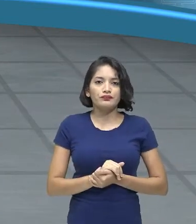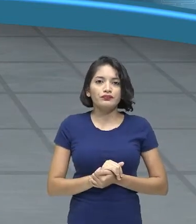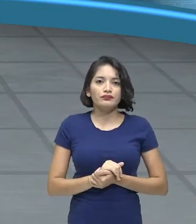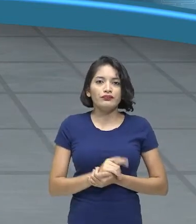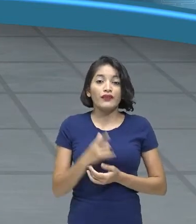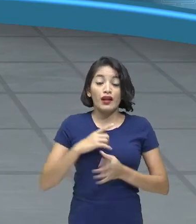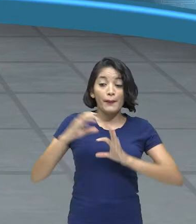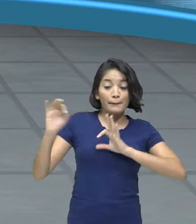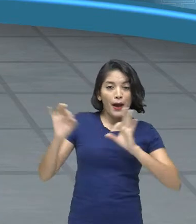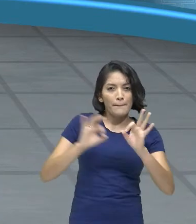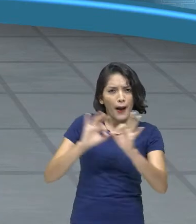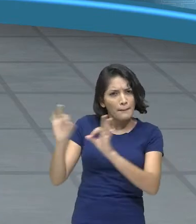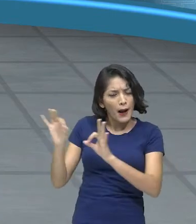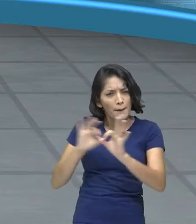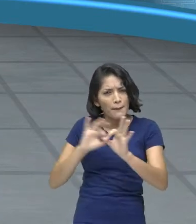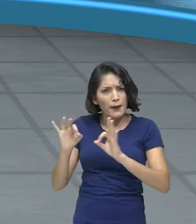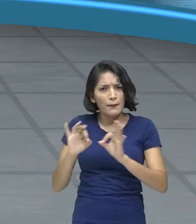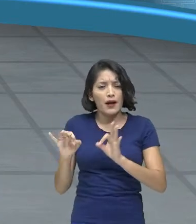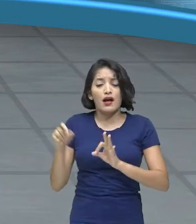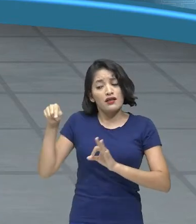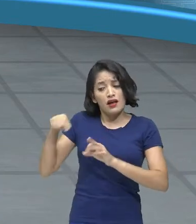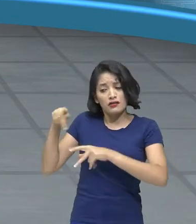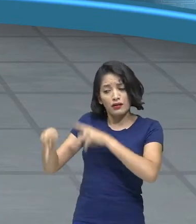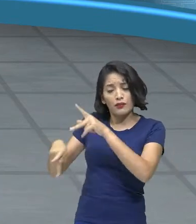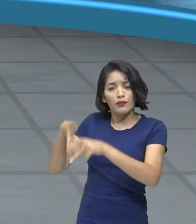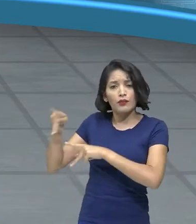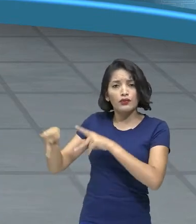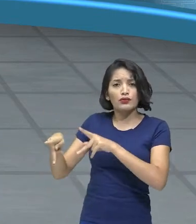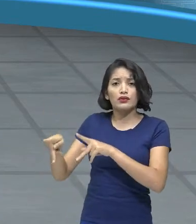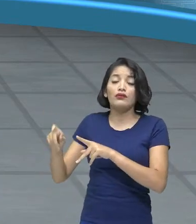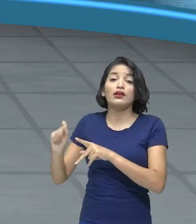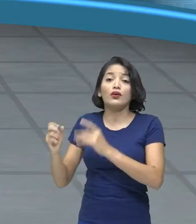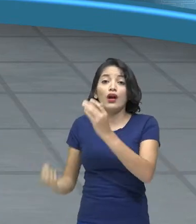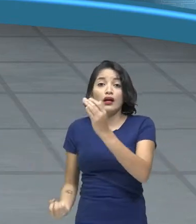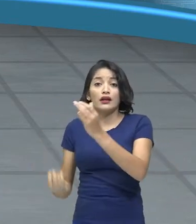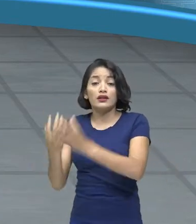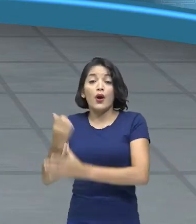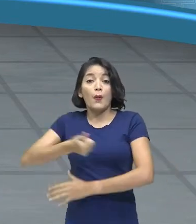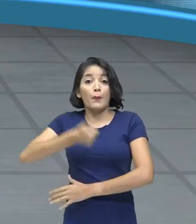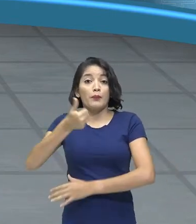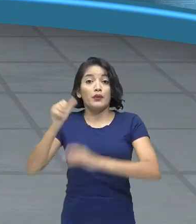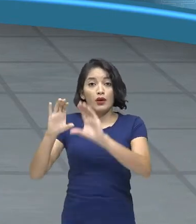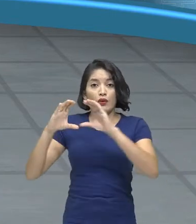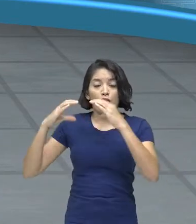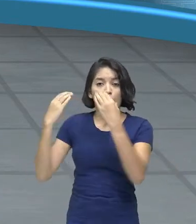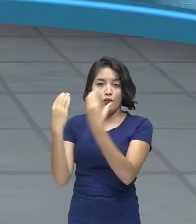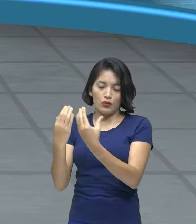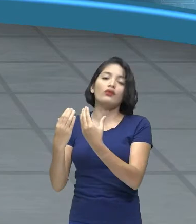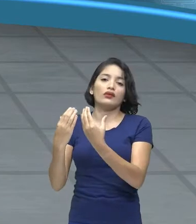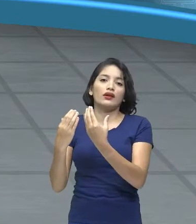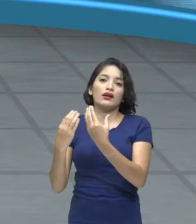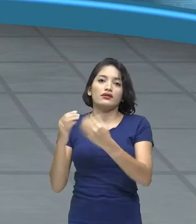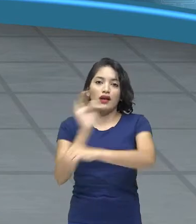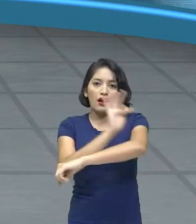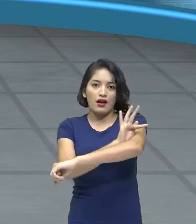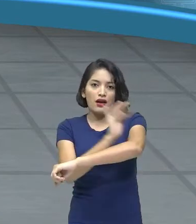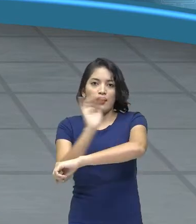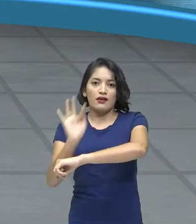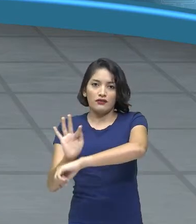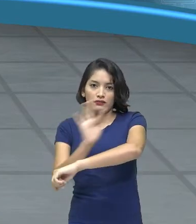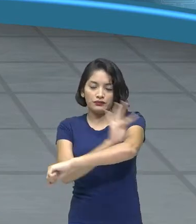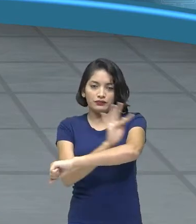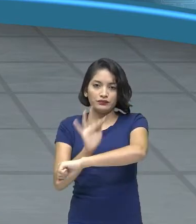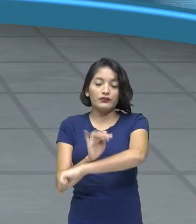uma organização dessa população. E isso vai dar origem ao primeiro Congresso da Filadélfia, certo? Esse